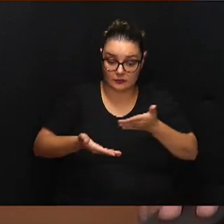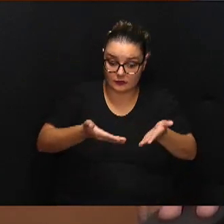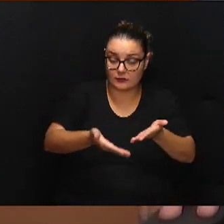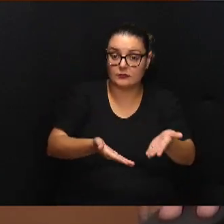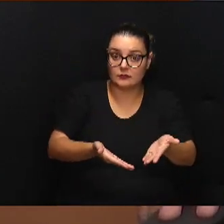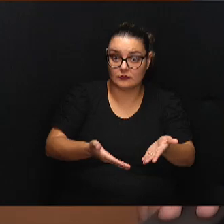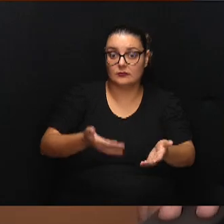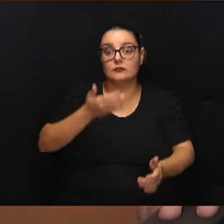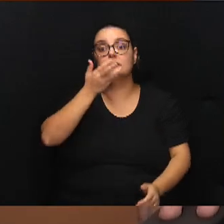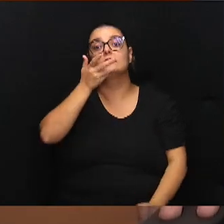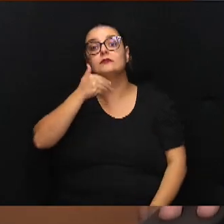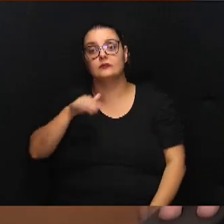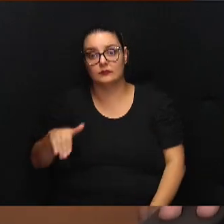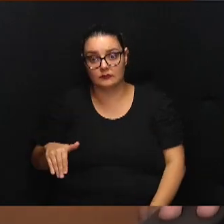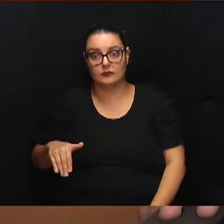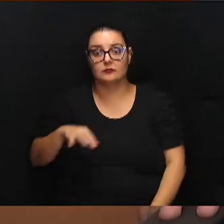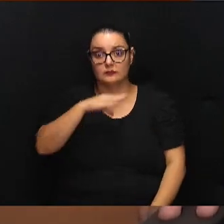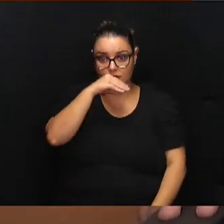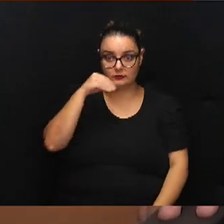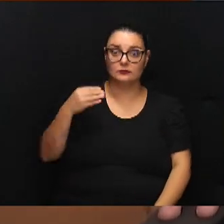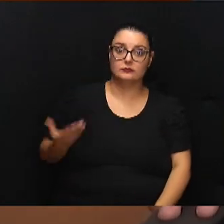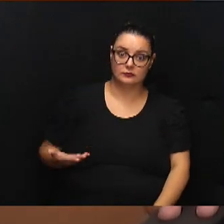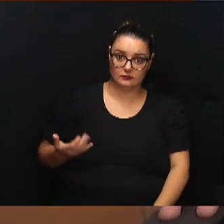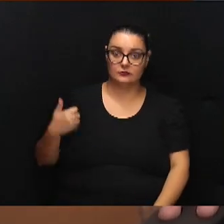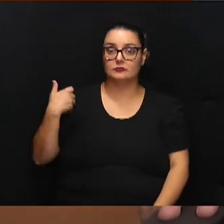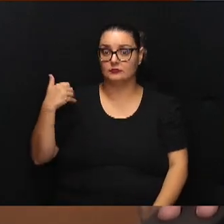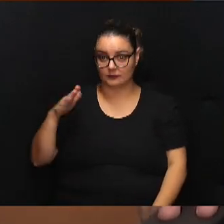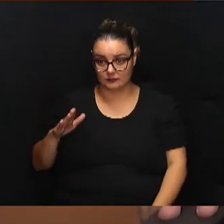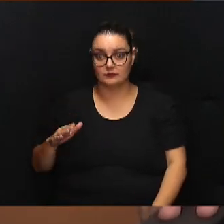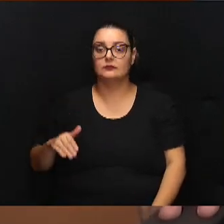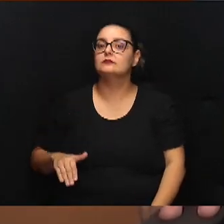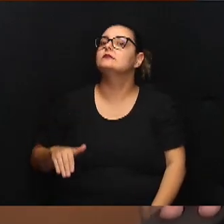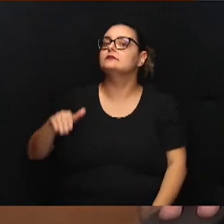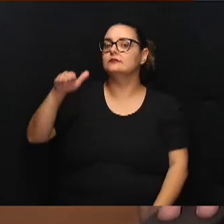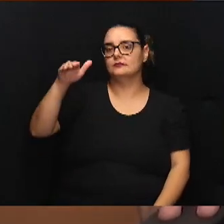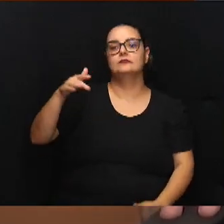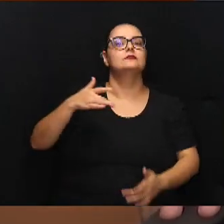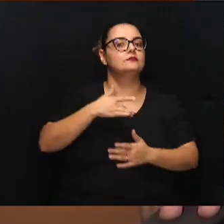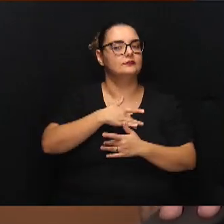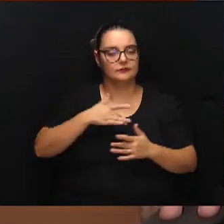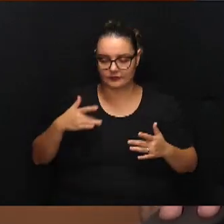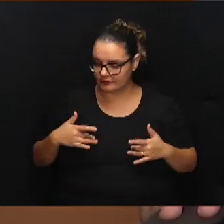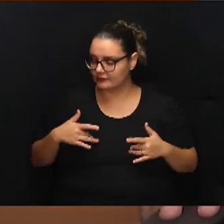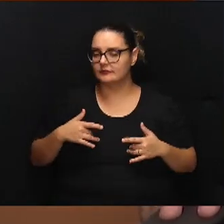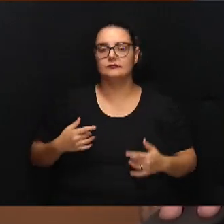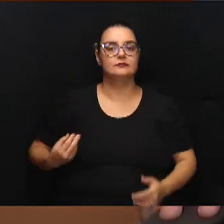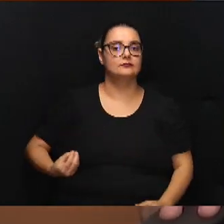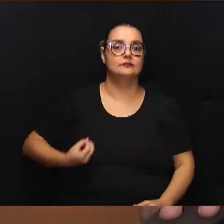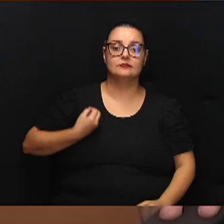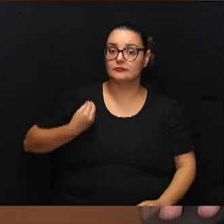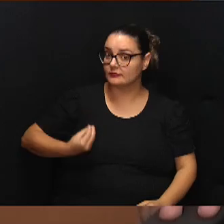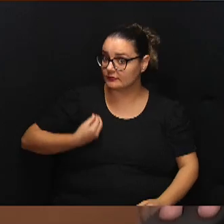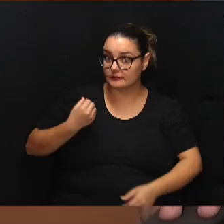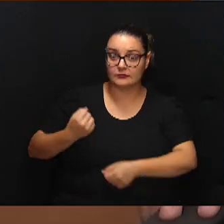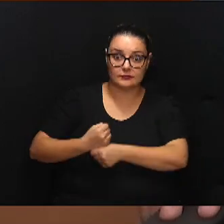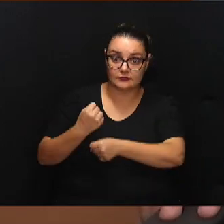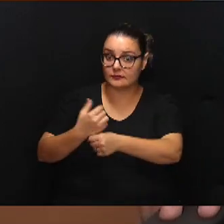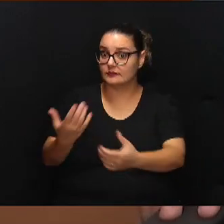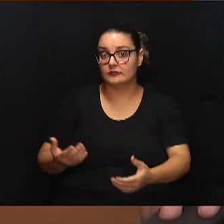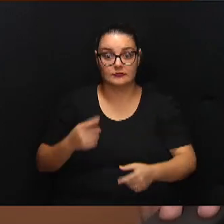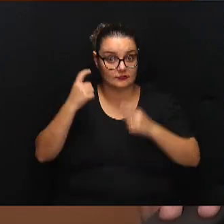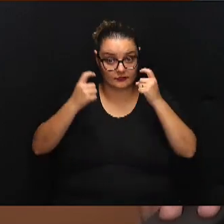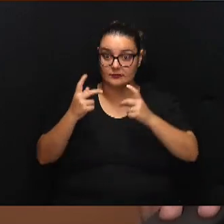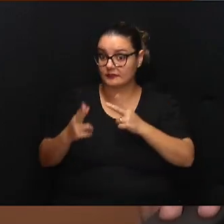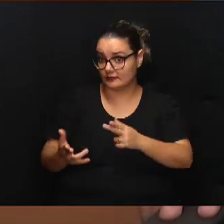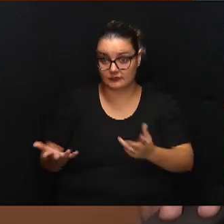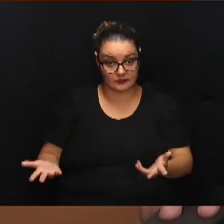com essas crianças, adolescentes e adultos, que sua filha vai crescer, ela vai ser saudável, ela vai ter muitos anos de vida, e você vai estar preocupada com ela do mesmo